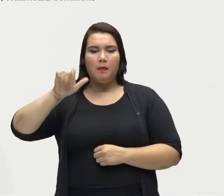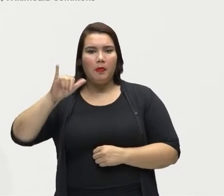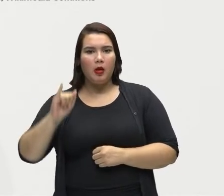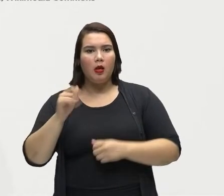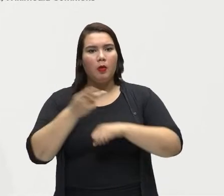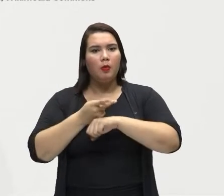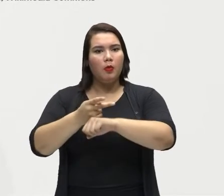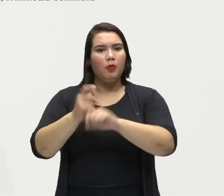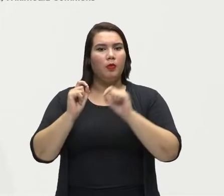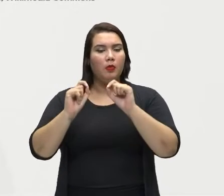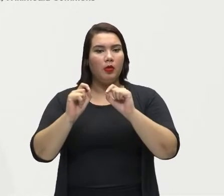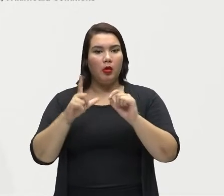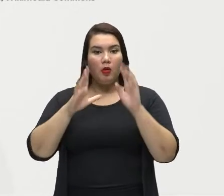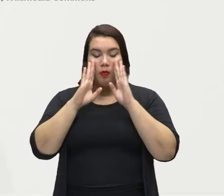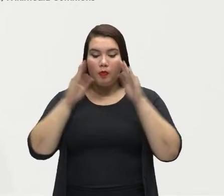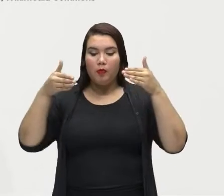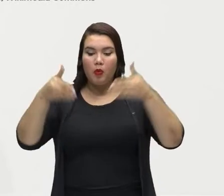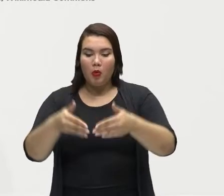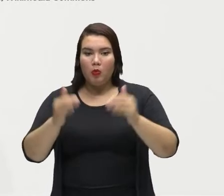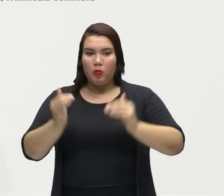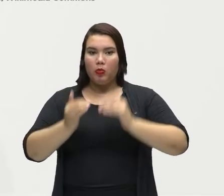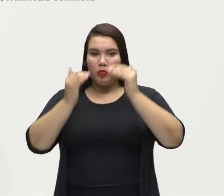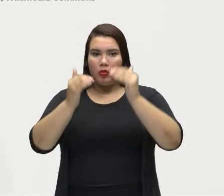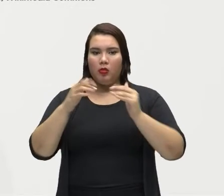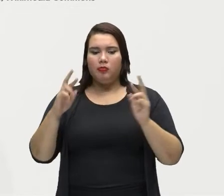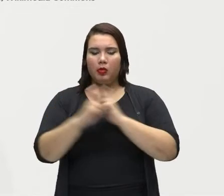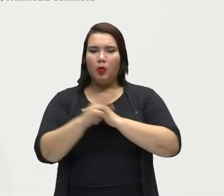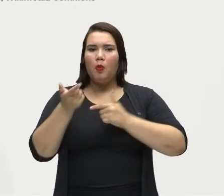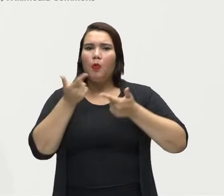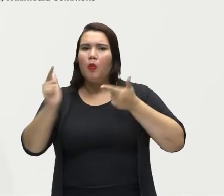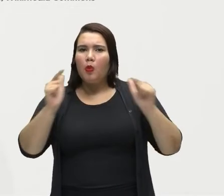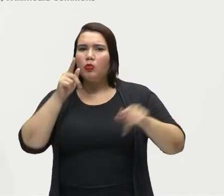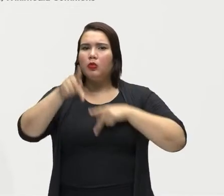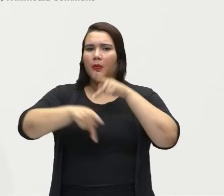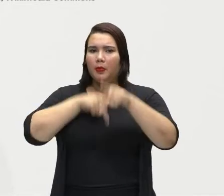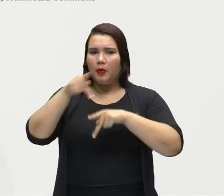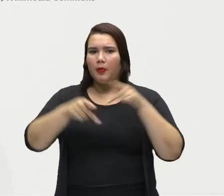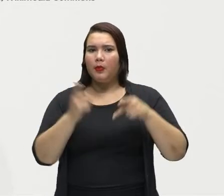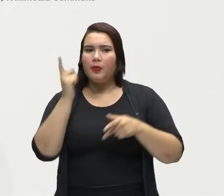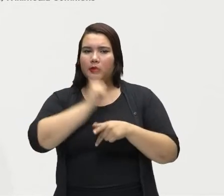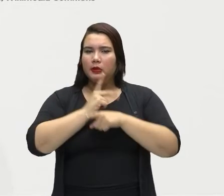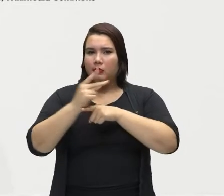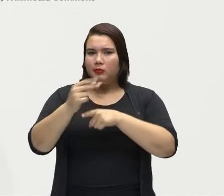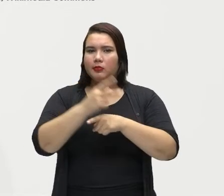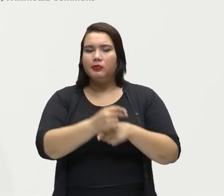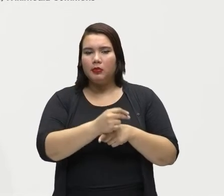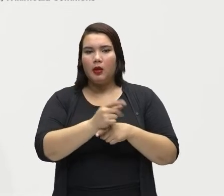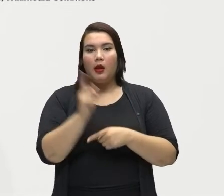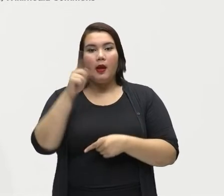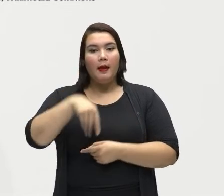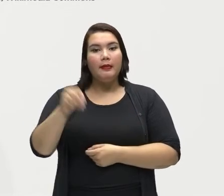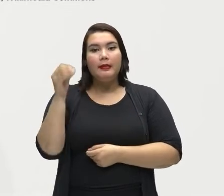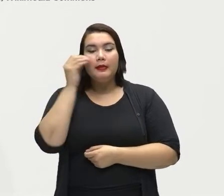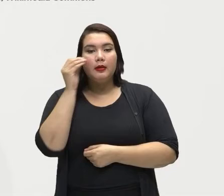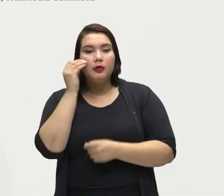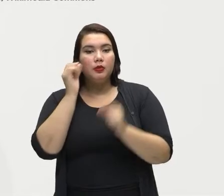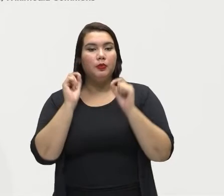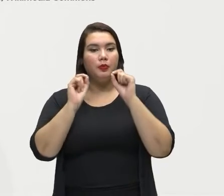buscou centralizar o poder em relação aos povos dominados. Nós vamos ver uma tentativa, uma busca